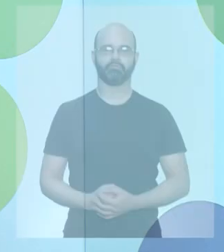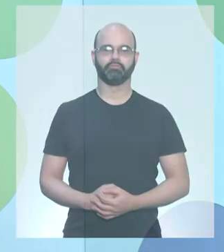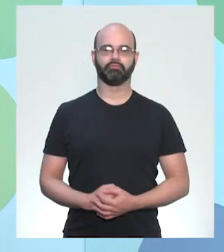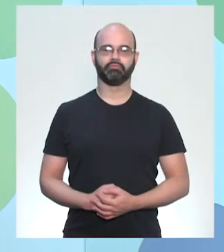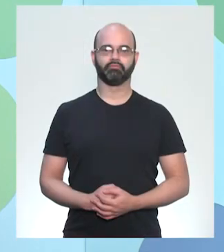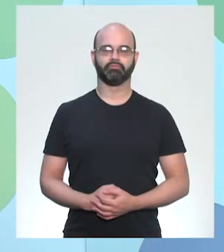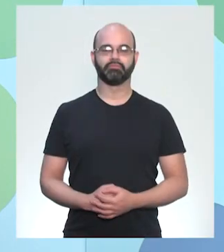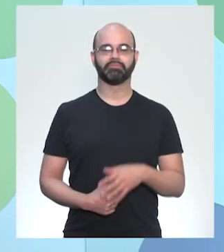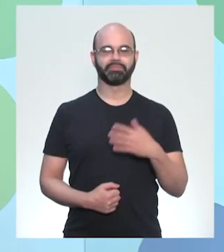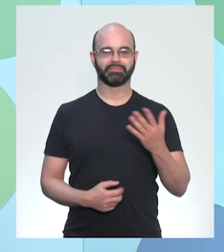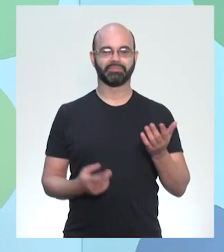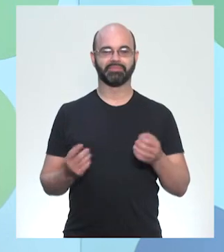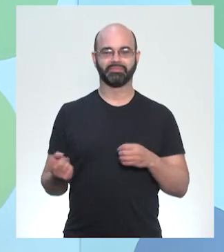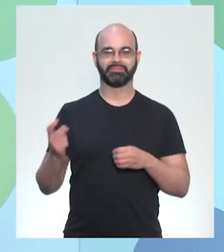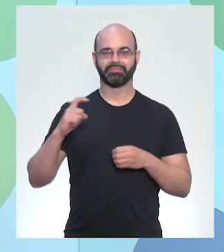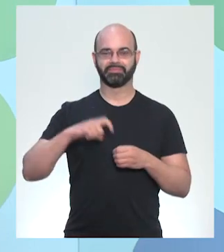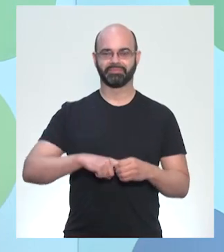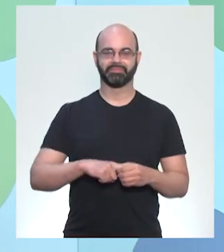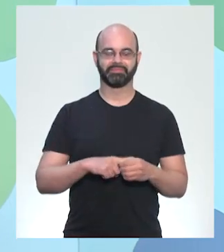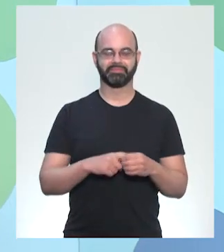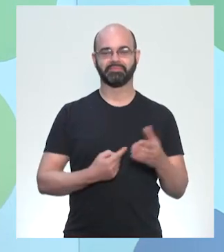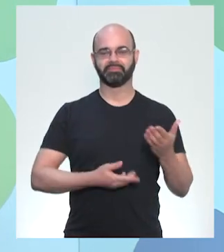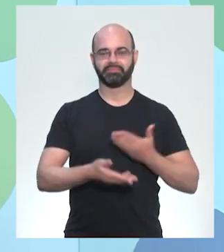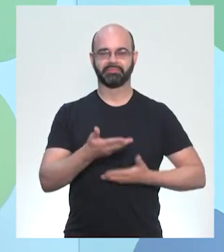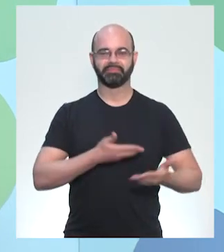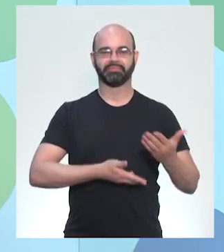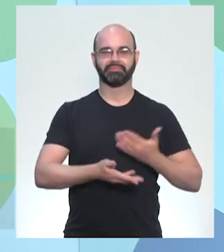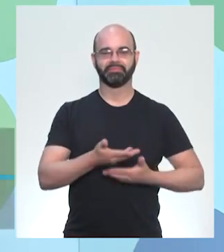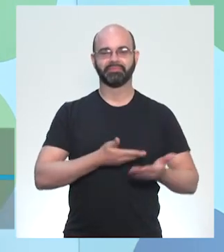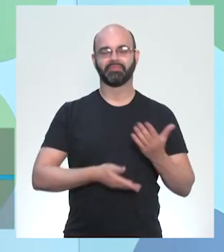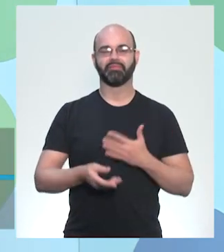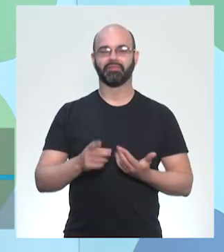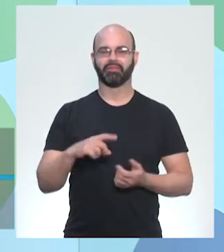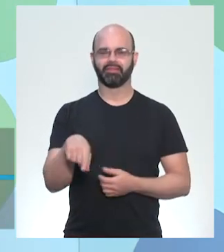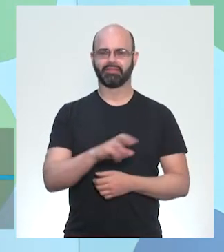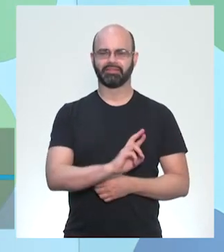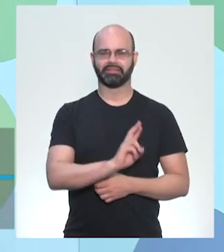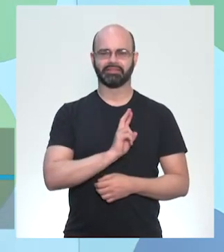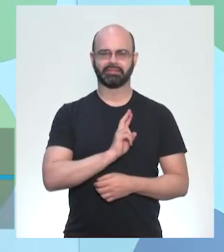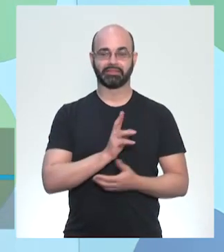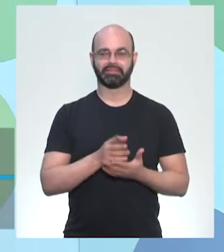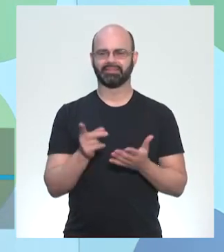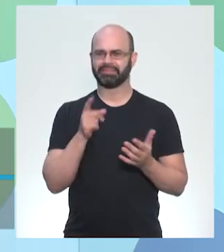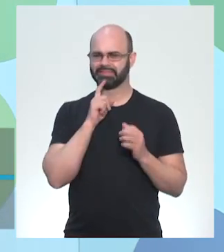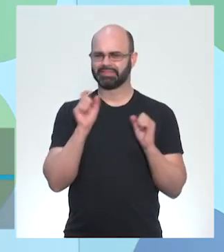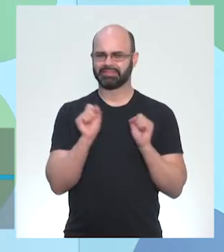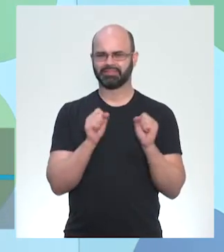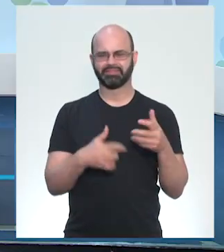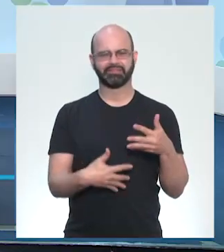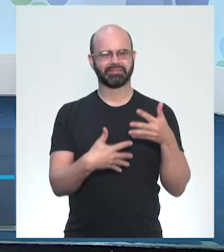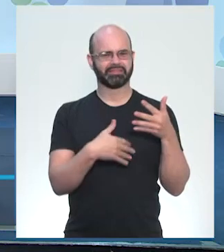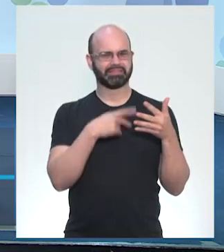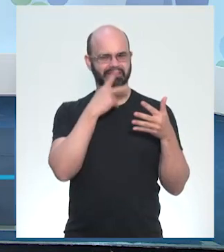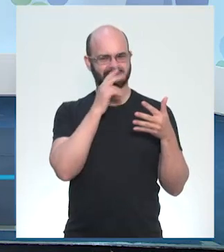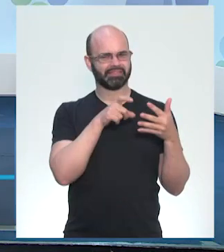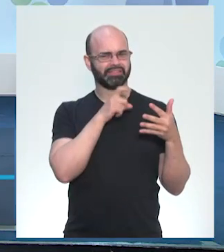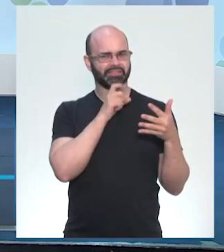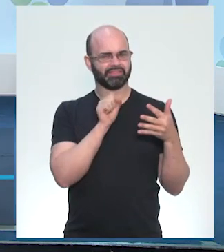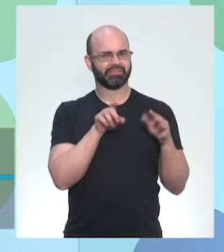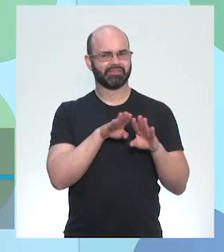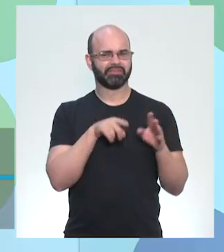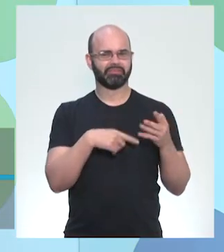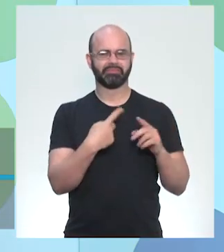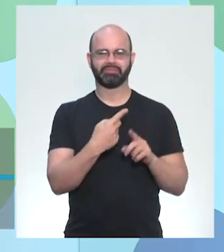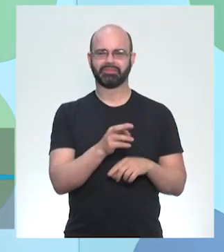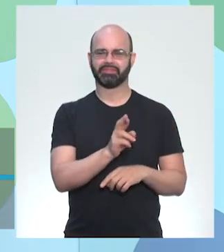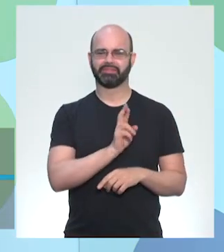Oi, Vivi, retornamos aqui com as interações, o pessoal mandando as respostas. Está um pouquinho frio, acho que o ritmo do chat tá no frio também. Mas